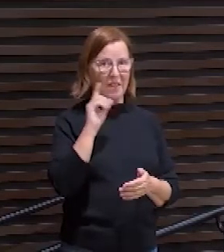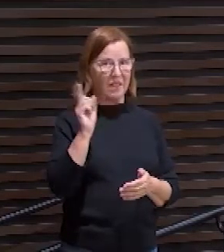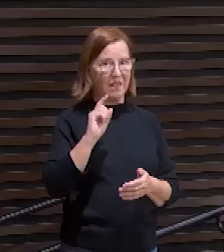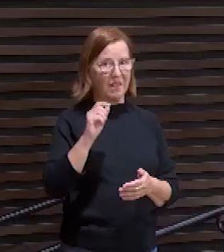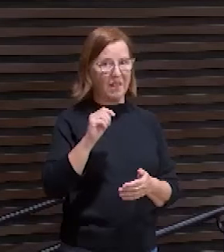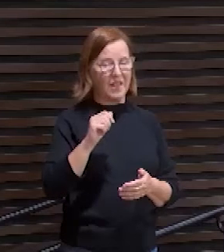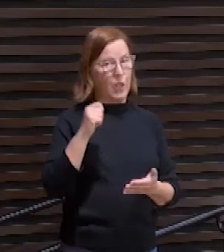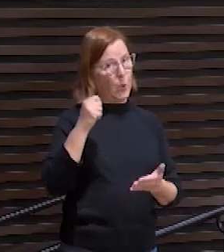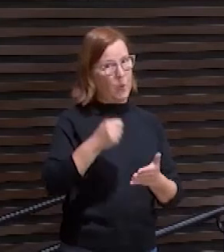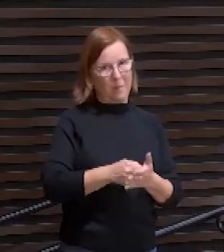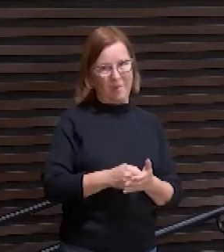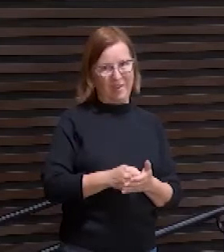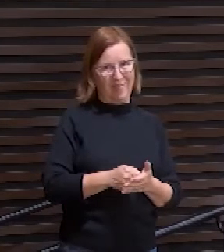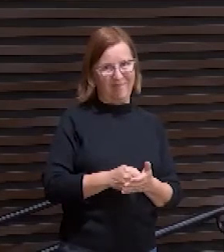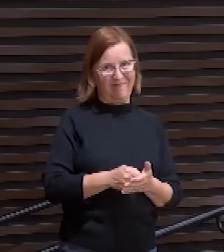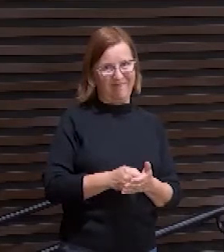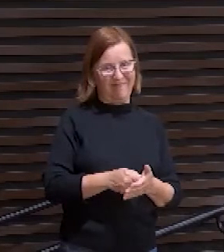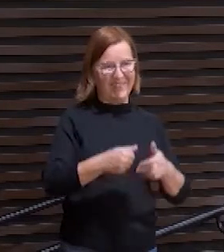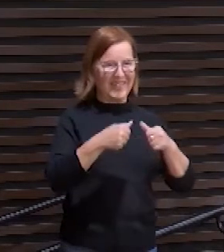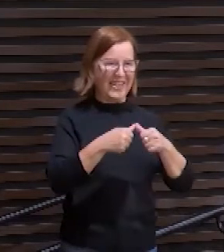cumpria. Essa é que é a verdade.